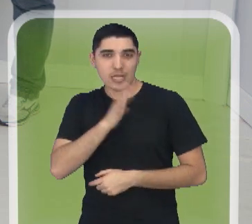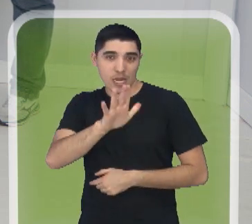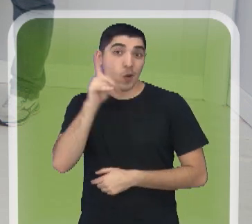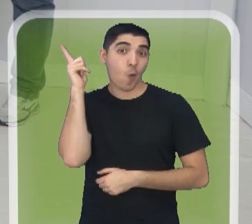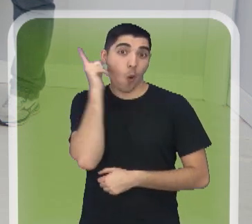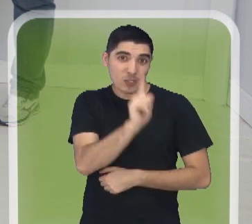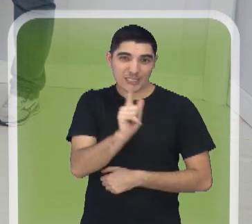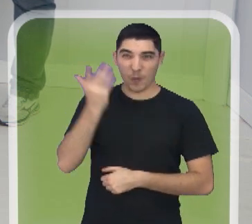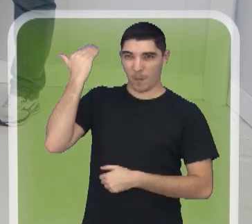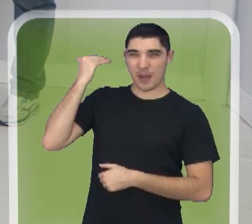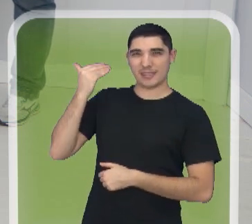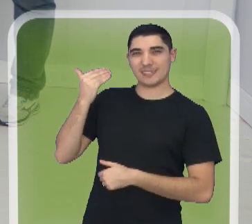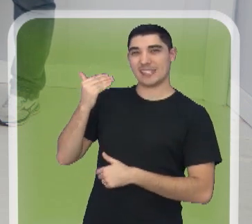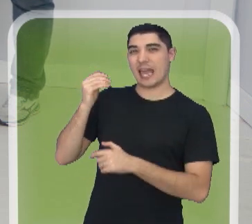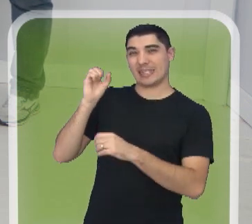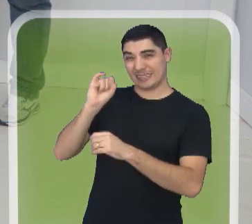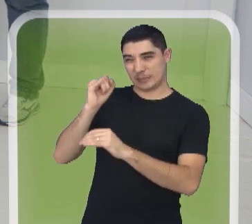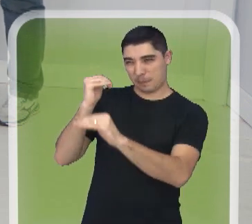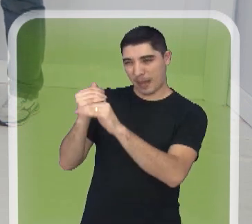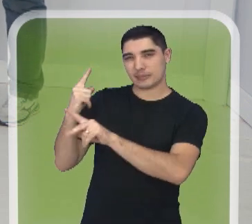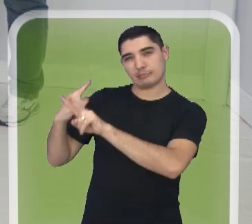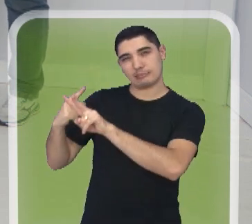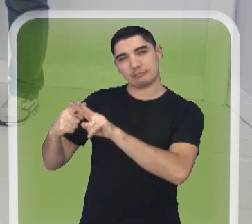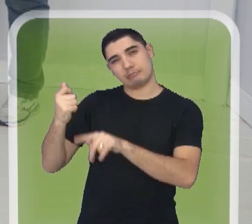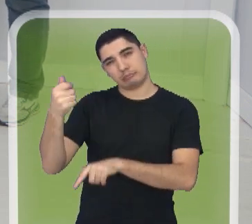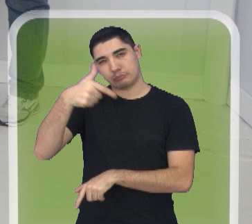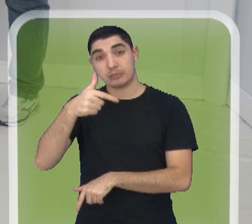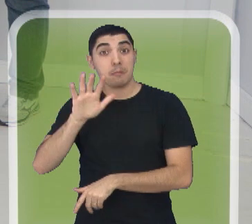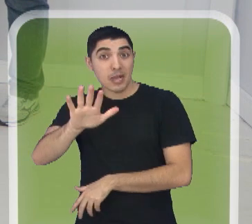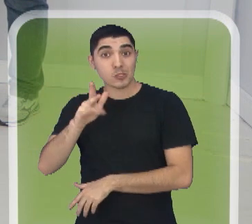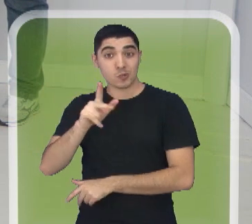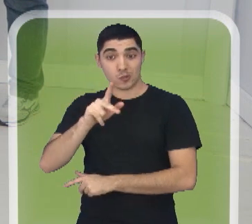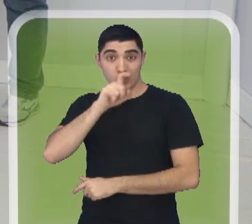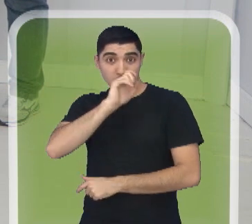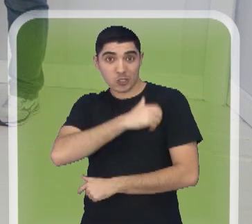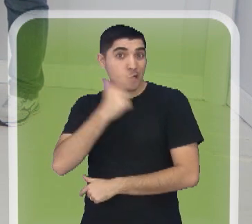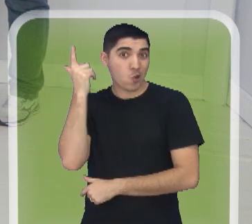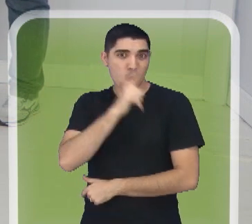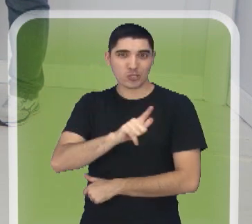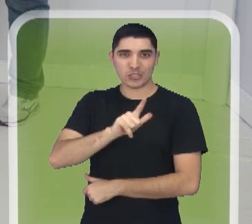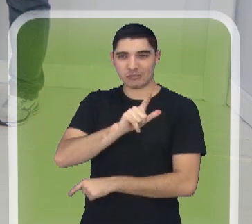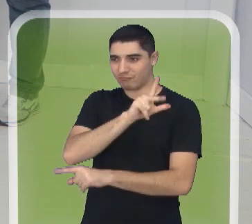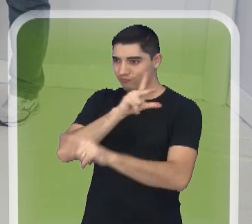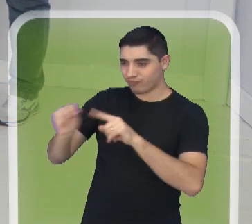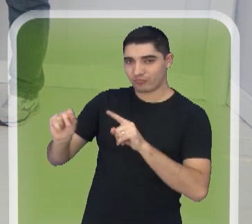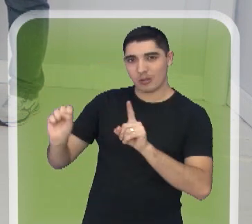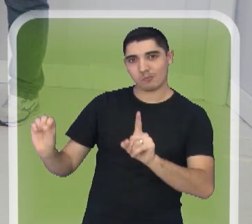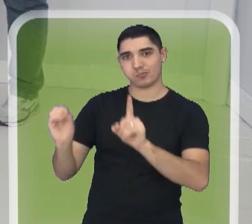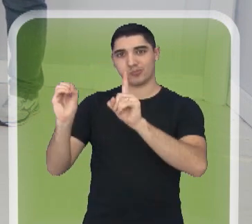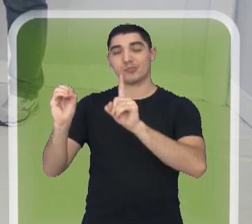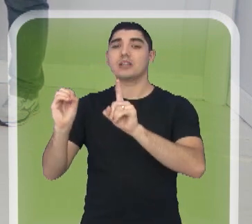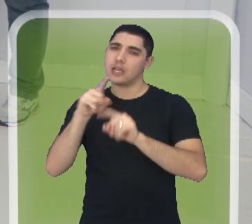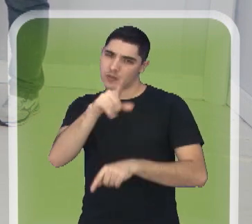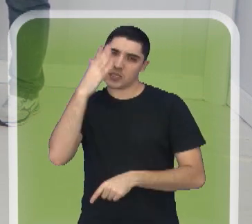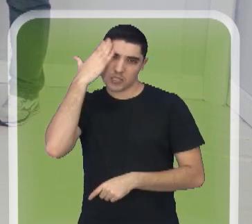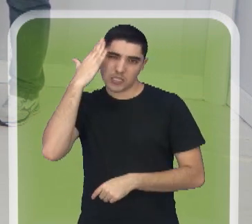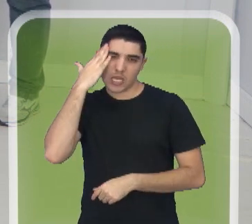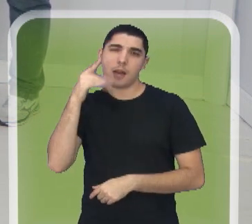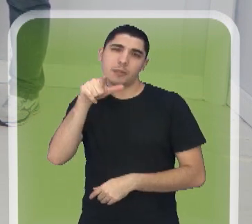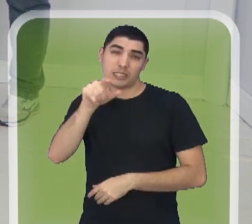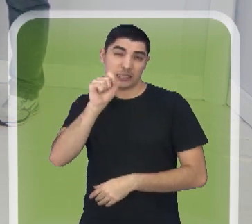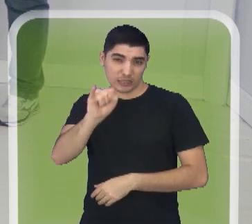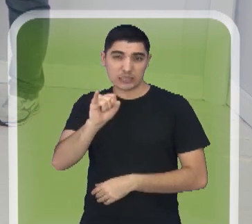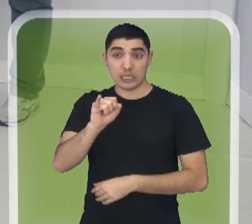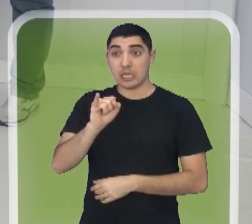que era do Capivariano. Quando você foi jogador, você sabe que quando um time joga por um empate, é uma vantagem considerável, eles vão jogar em casa. O São